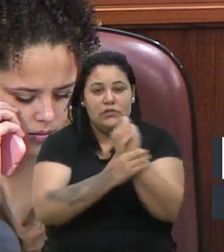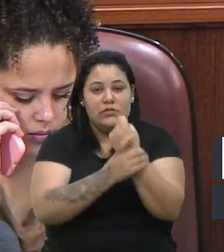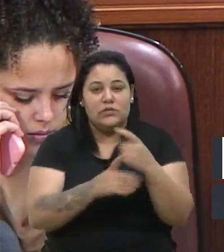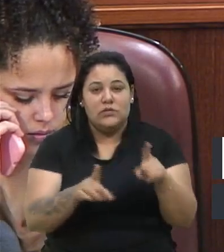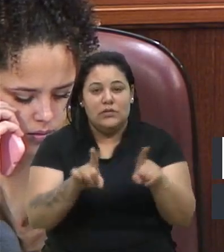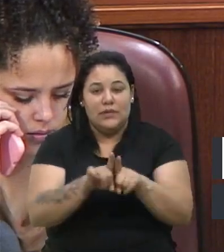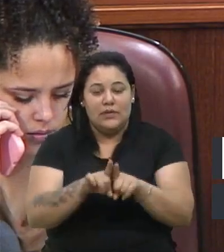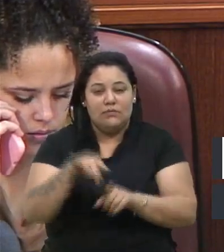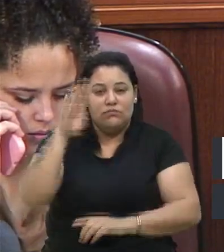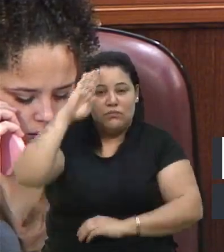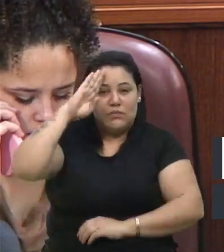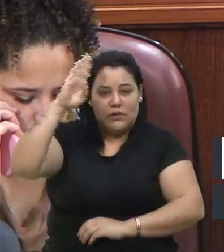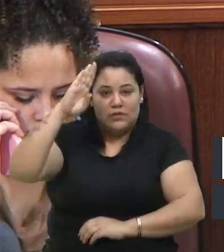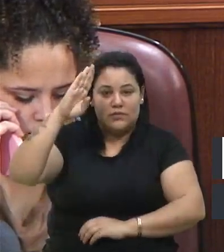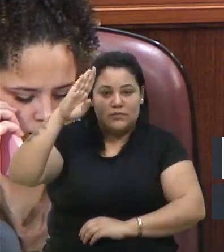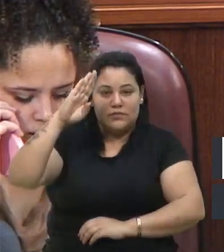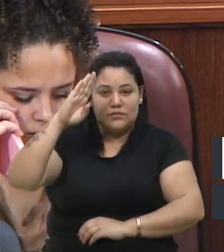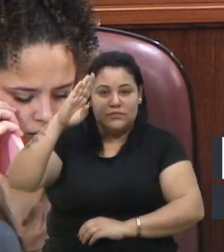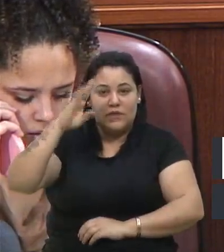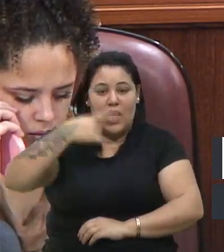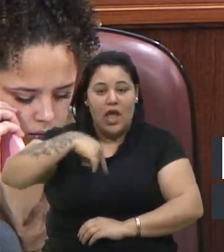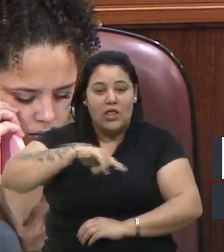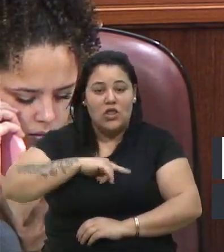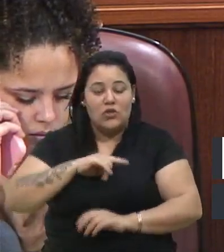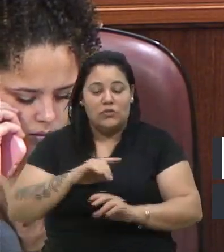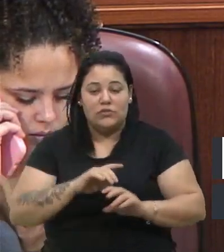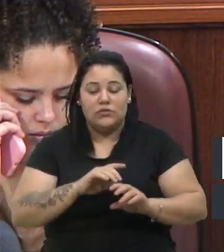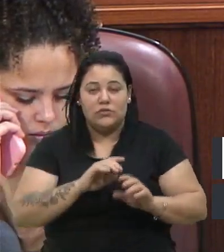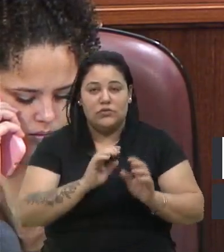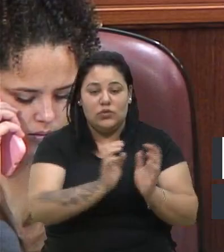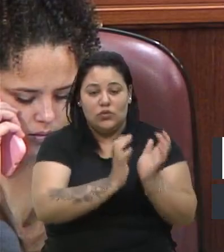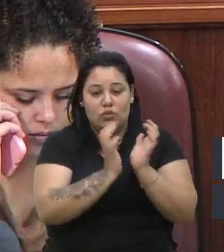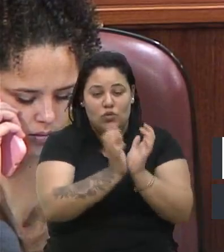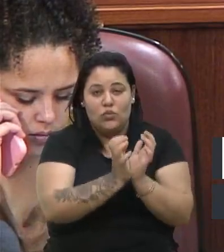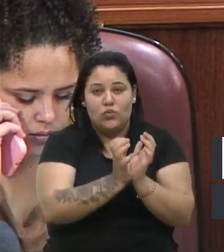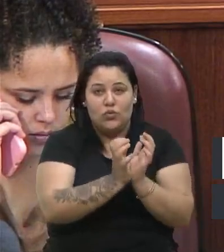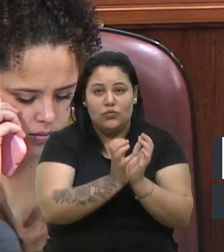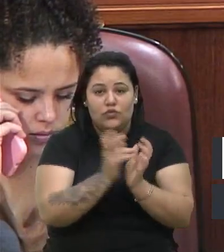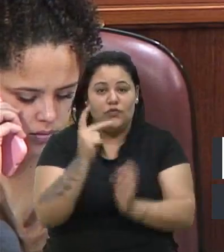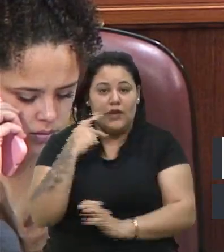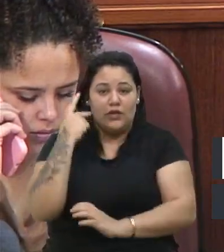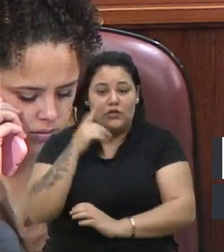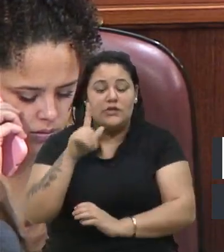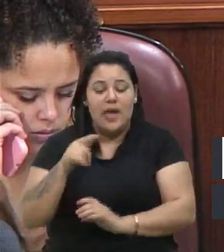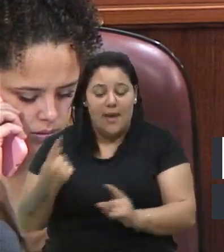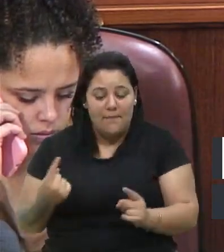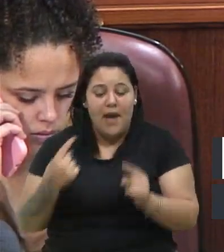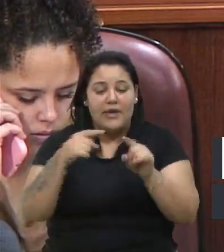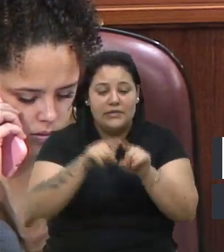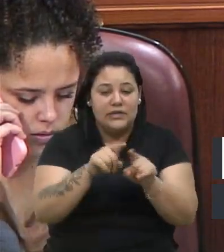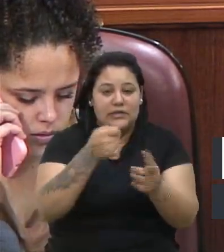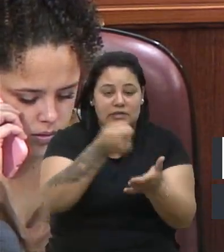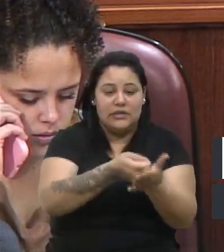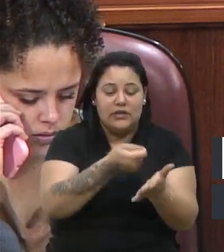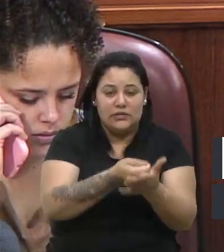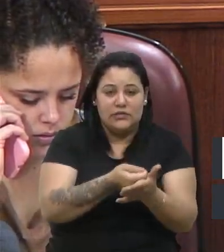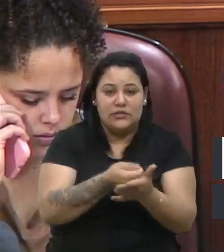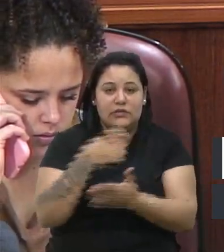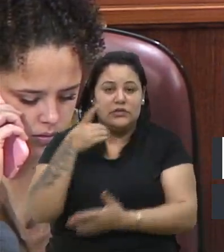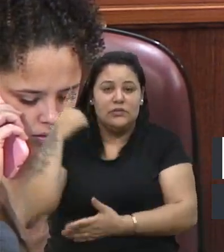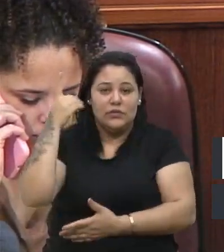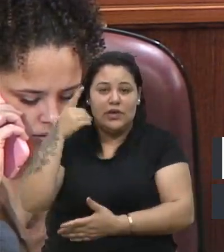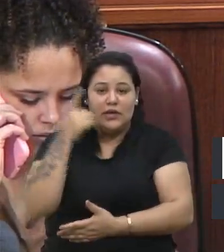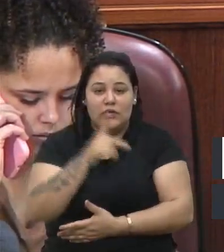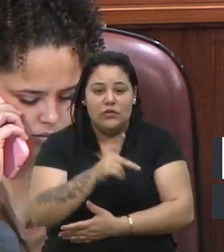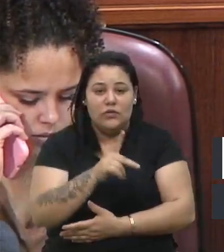da Brigada Militar. A nossa bancada na Assembleia Legislativa é parceira dessa luta, o deputado Pepe, o